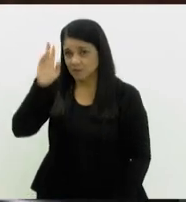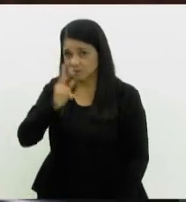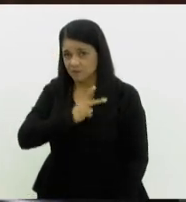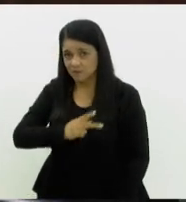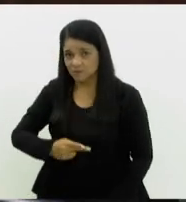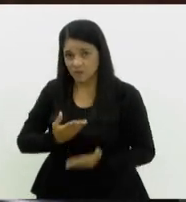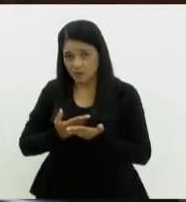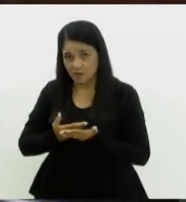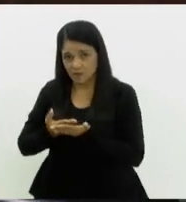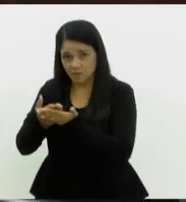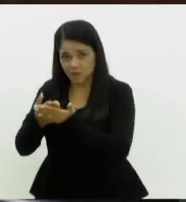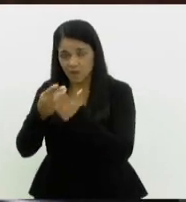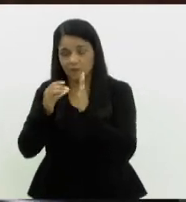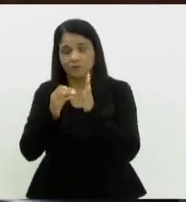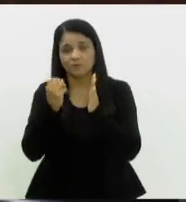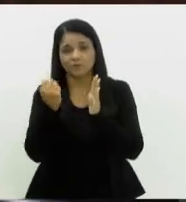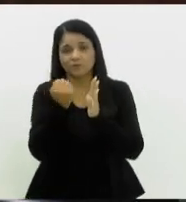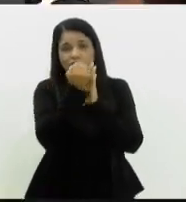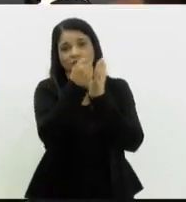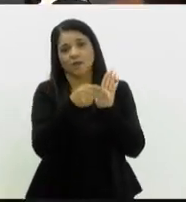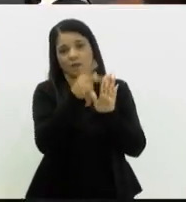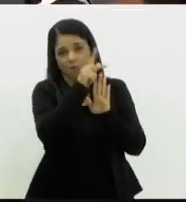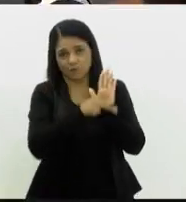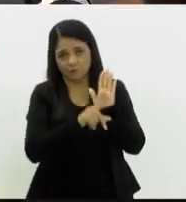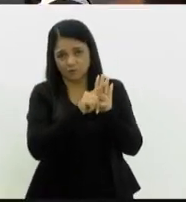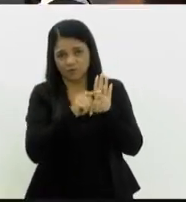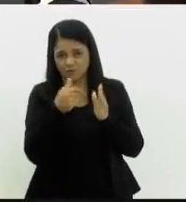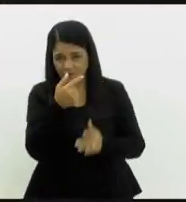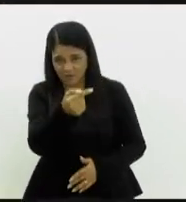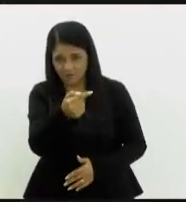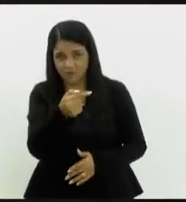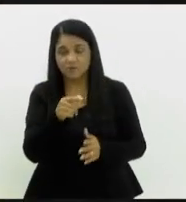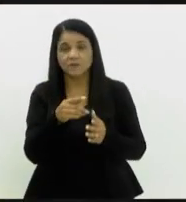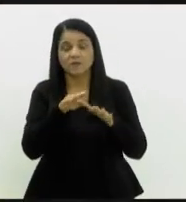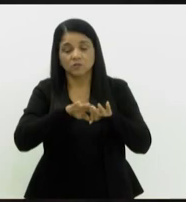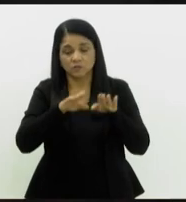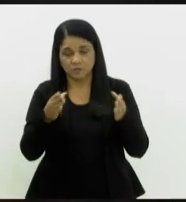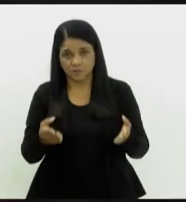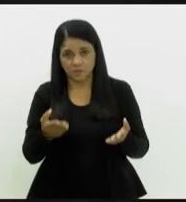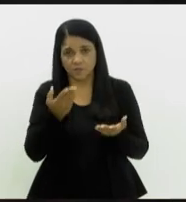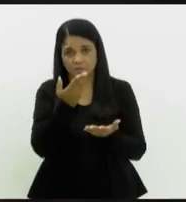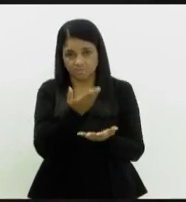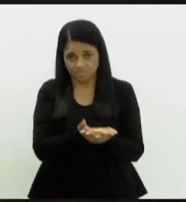o destaque que eu fiz. O 7, né? Há sobre a mesa